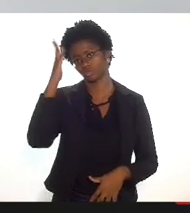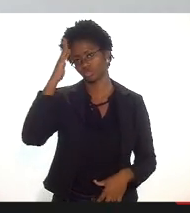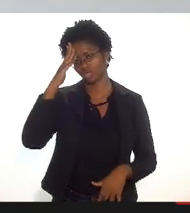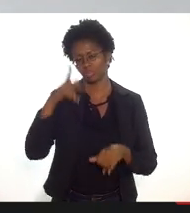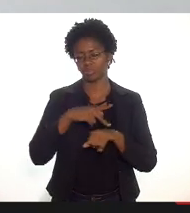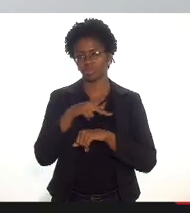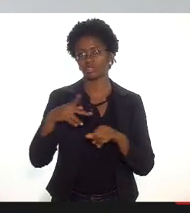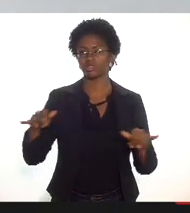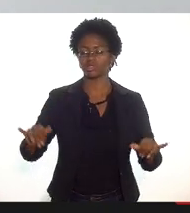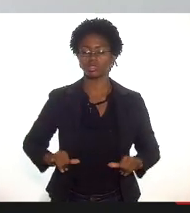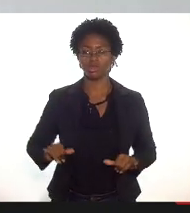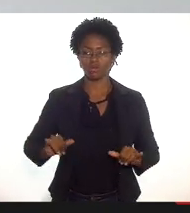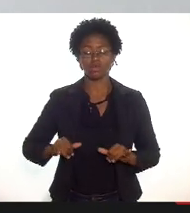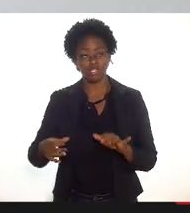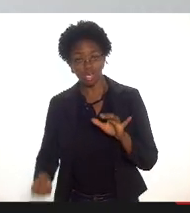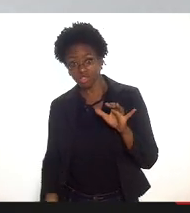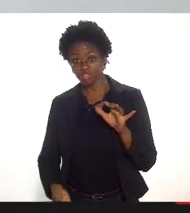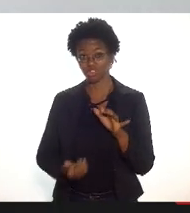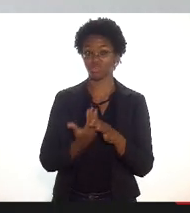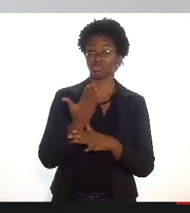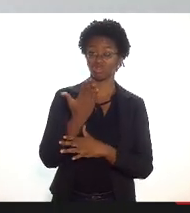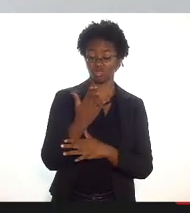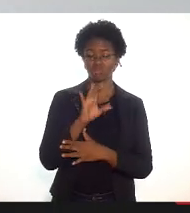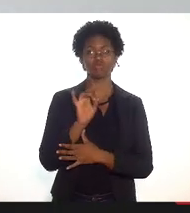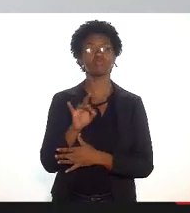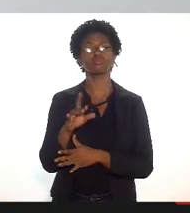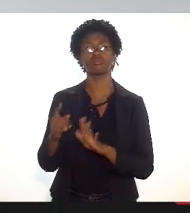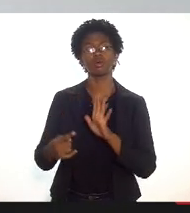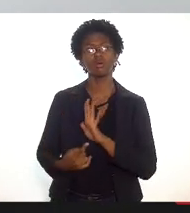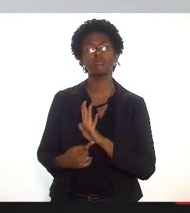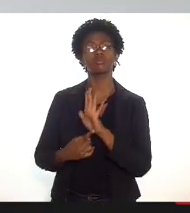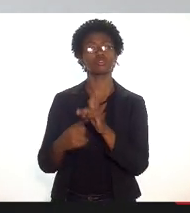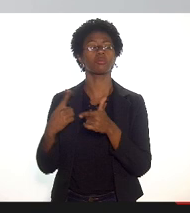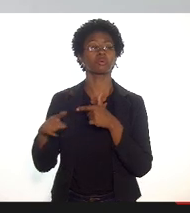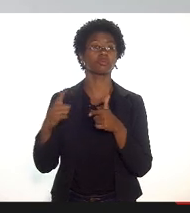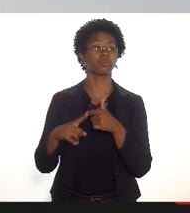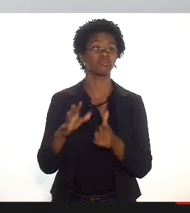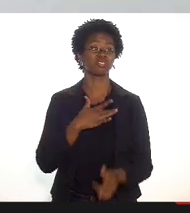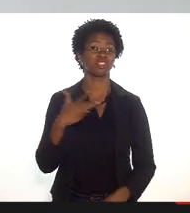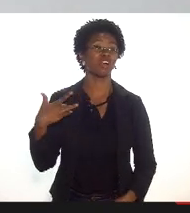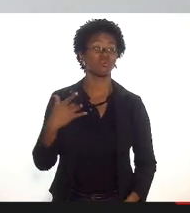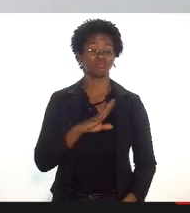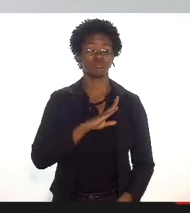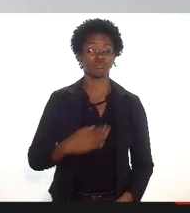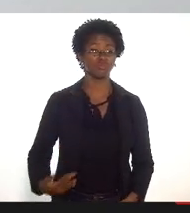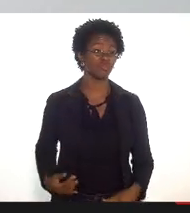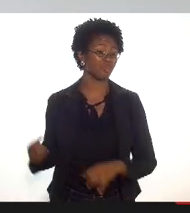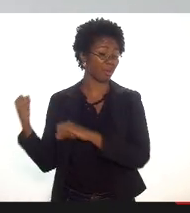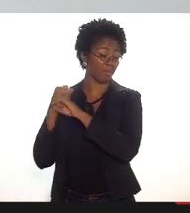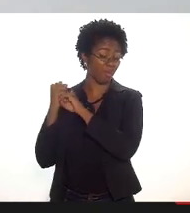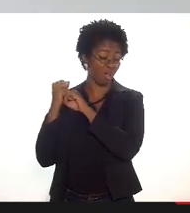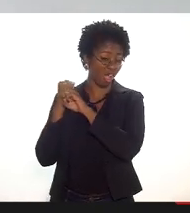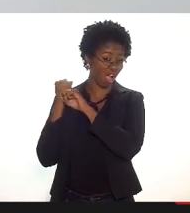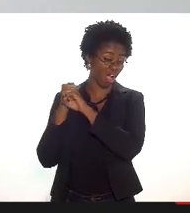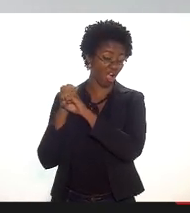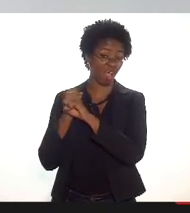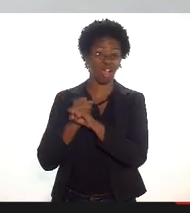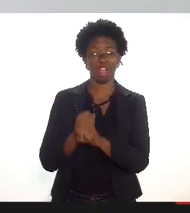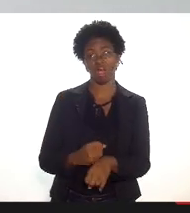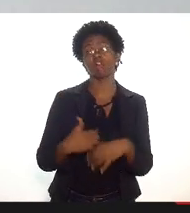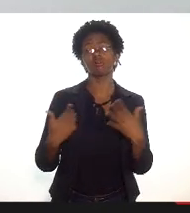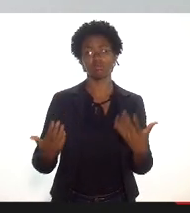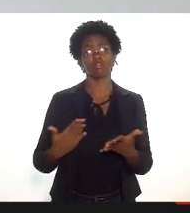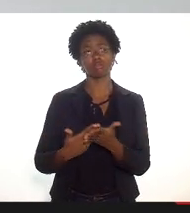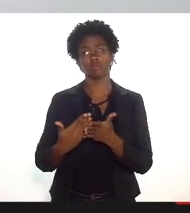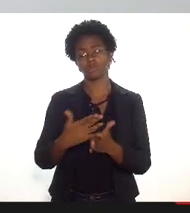país, ela vem só corroborar com o problema de saúde pública que se estende por muitos anos, né? Então, a gente começa